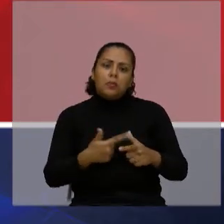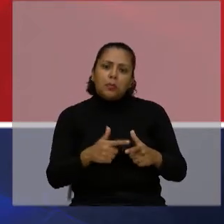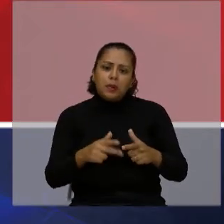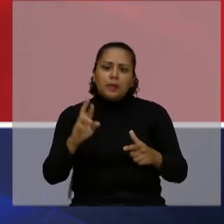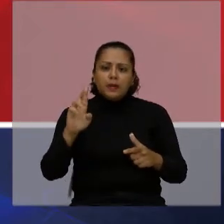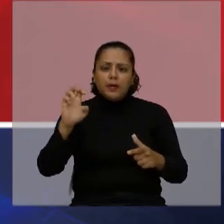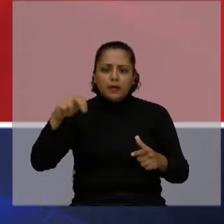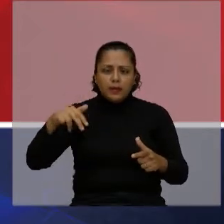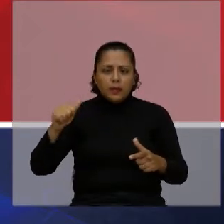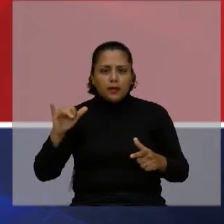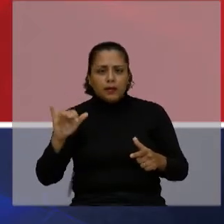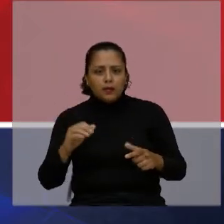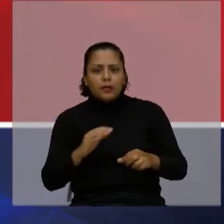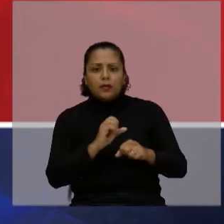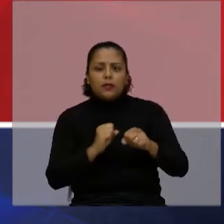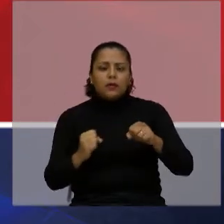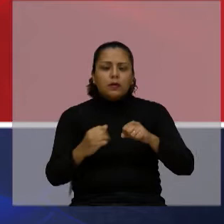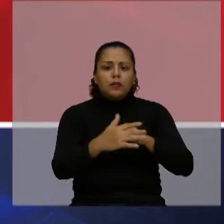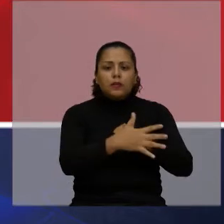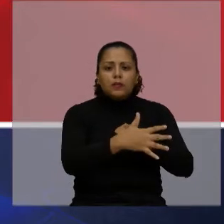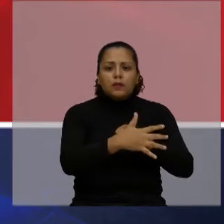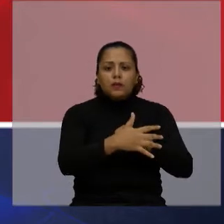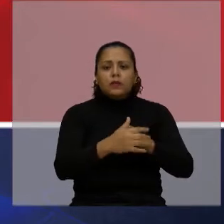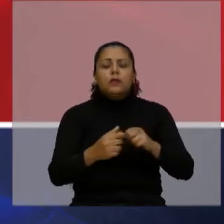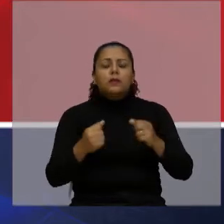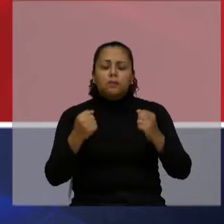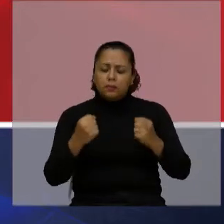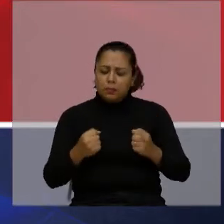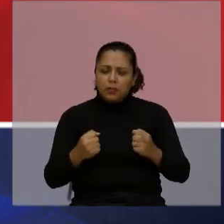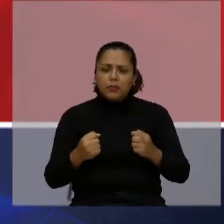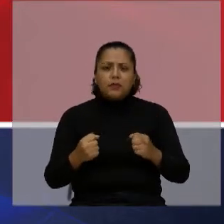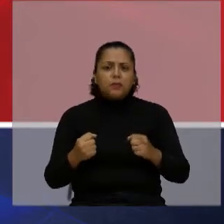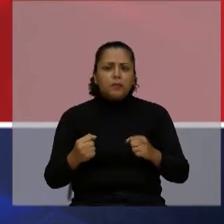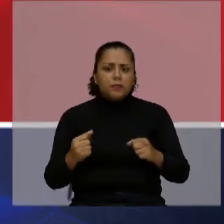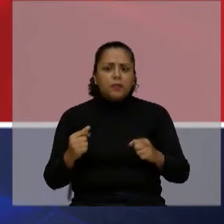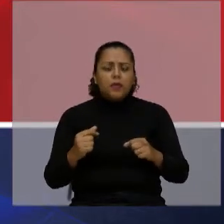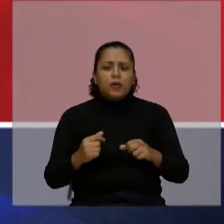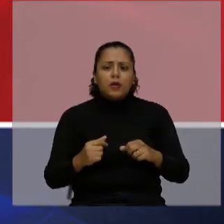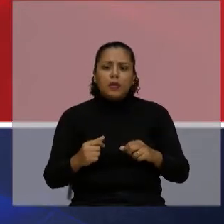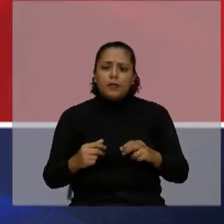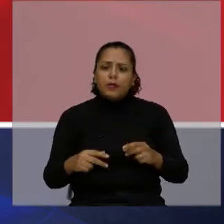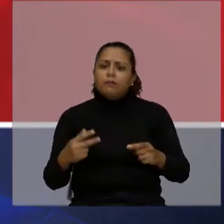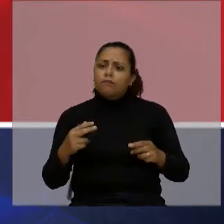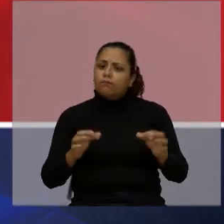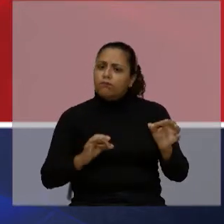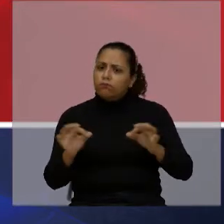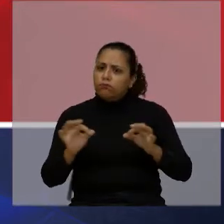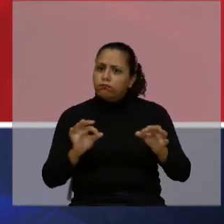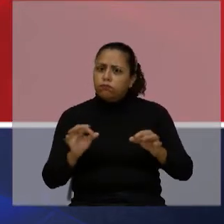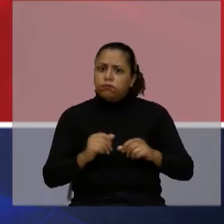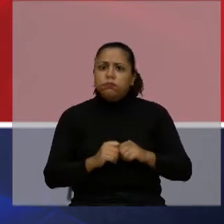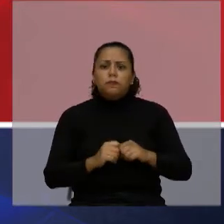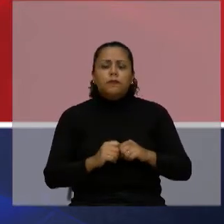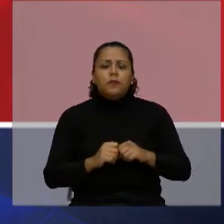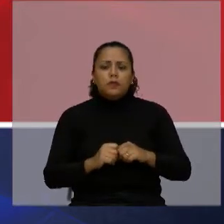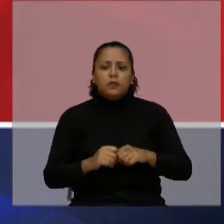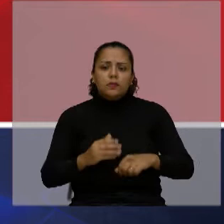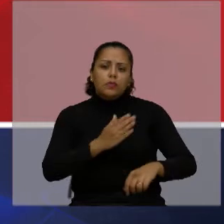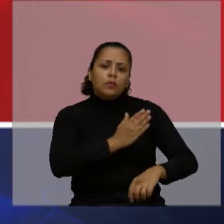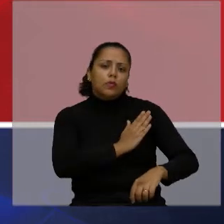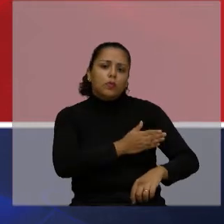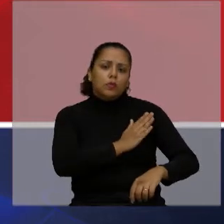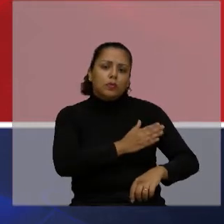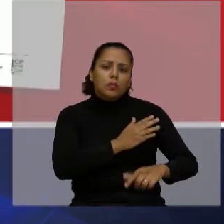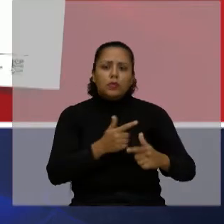O coronavírus ele pode ser mais grave ainda em pessoas com doença do coração. Os cardiopatas podem ter uma mortalidade